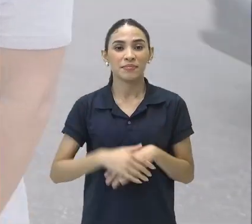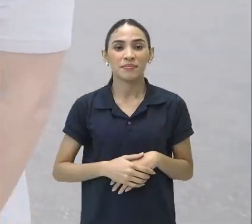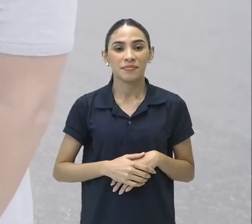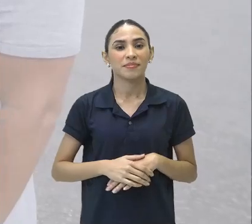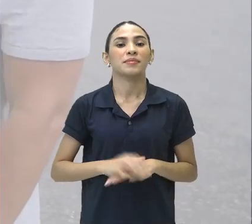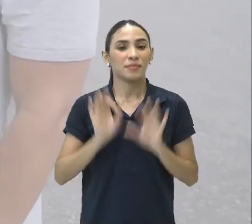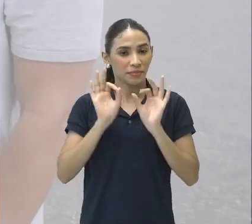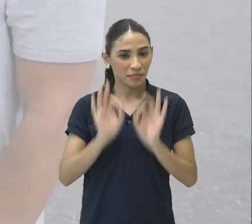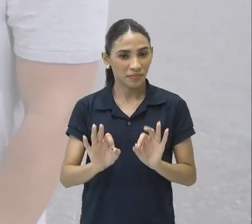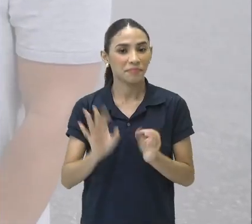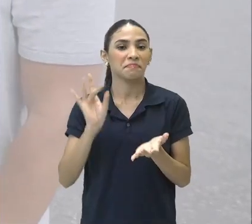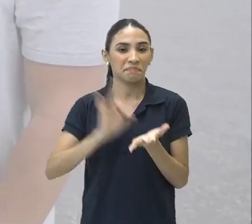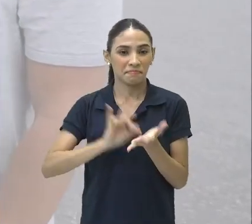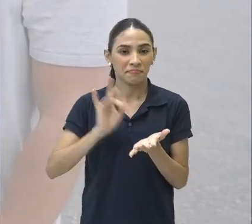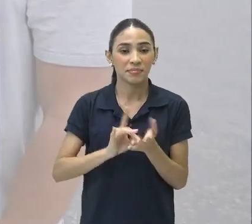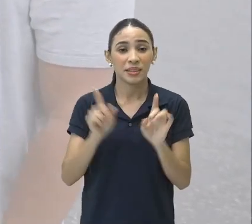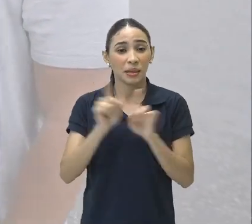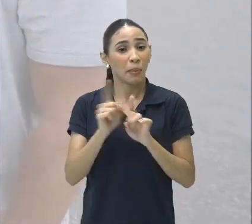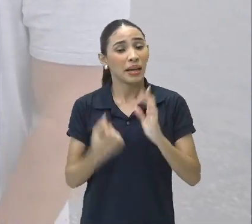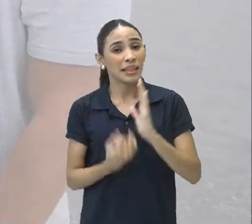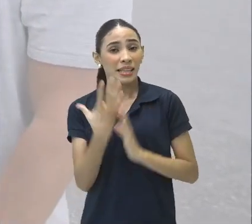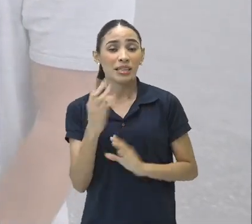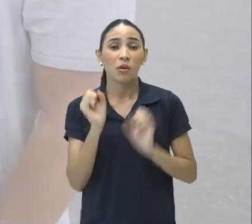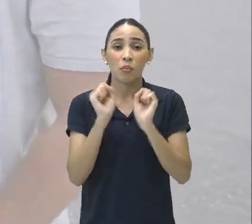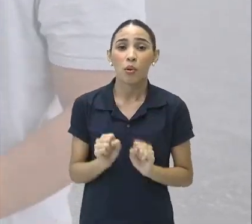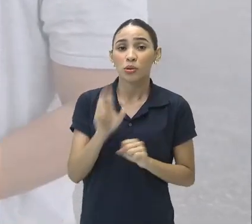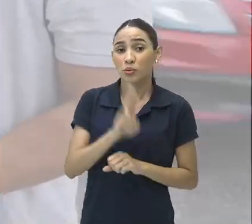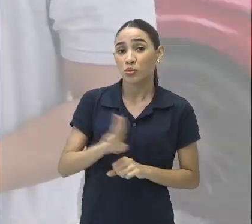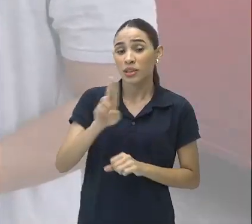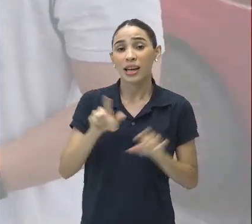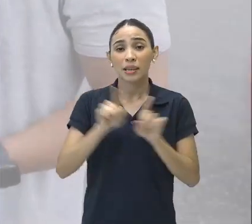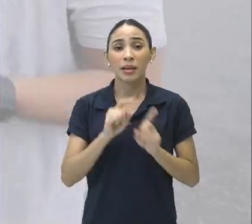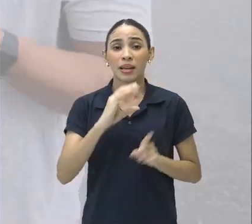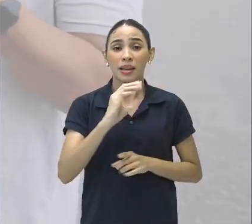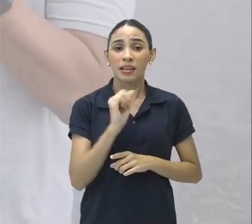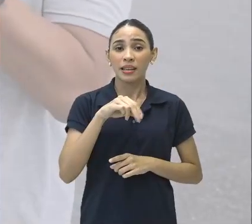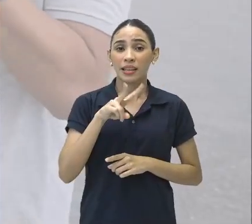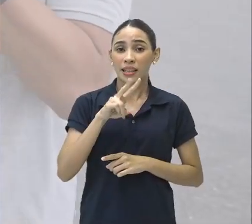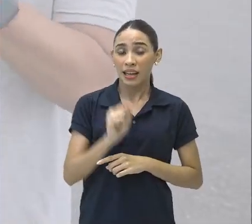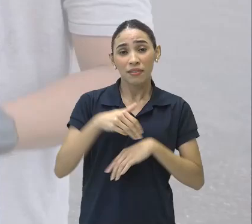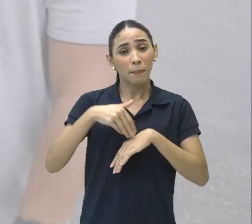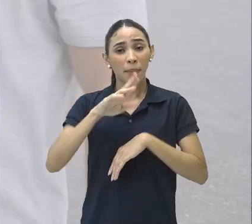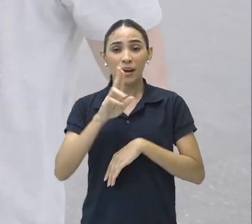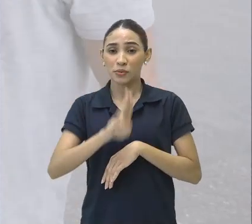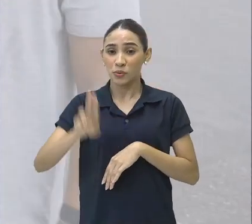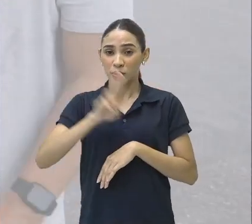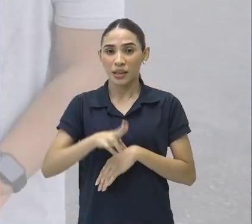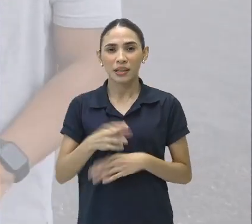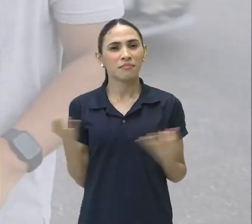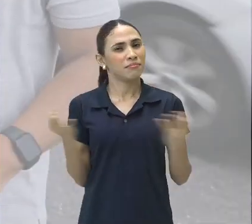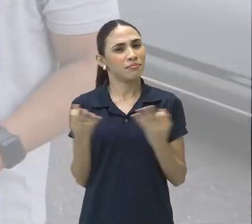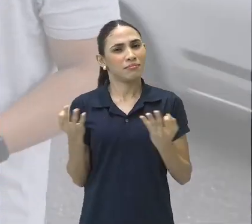Exatamente. E em questão de criação, você pode utilizar o Canva, por exemplo, que é uma das ferramentas mais utilizadas. Show.